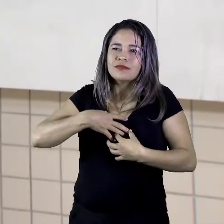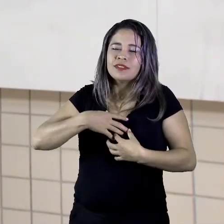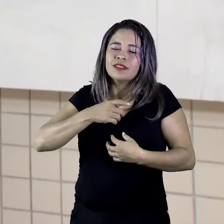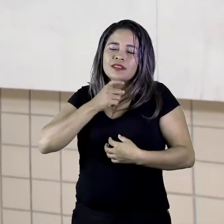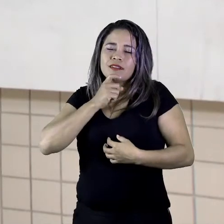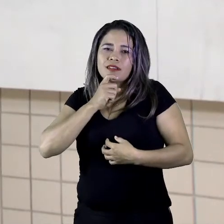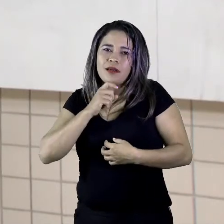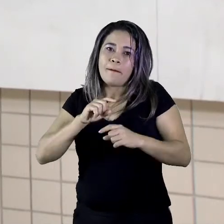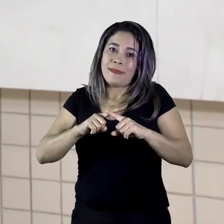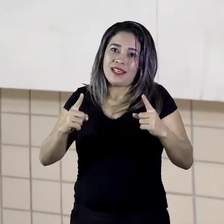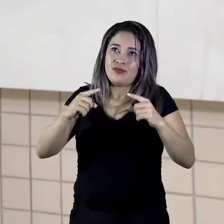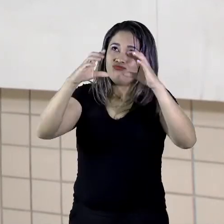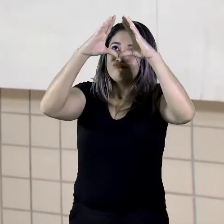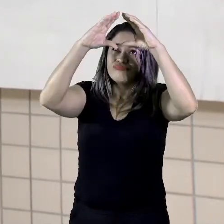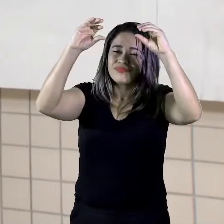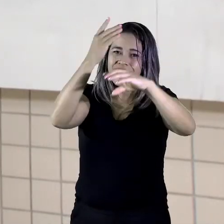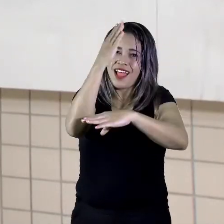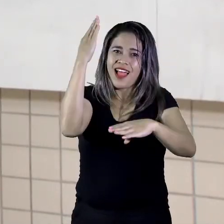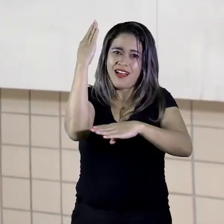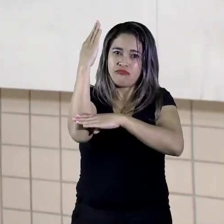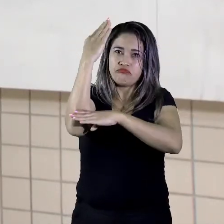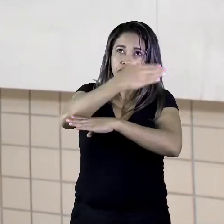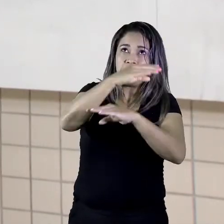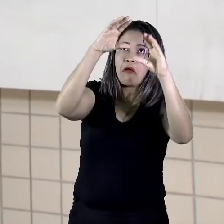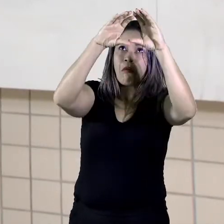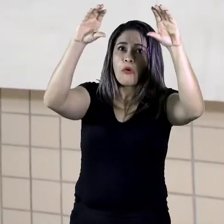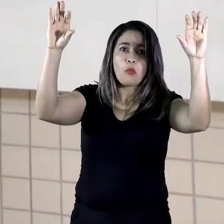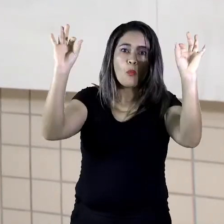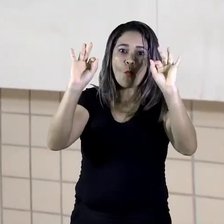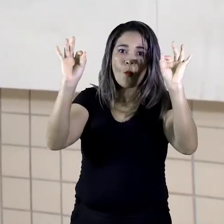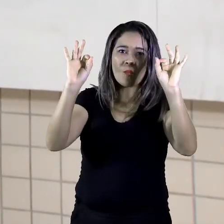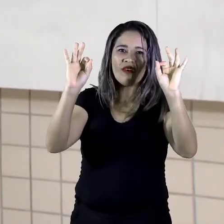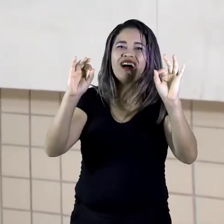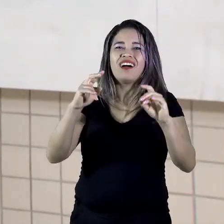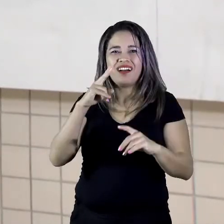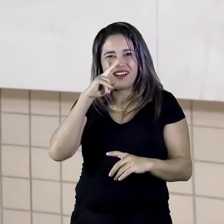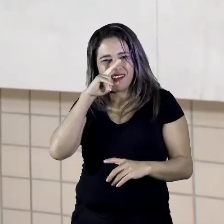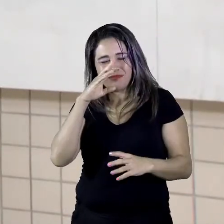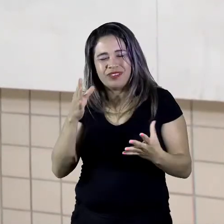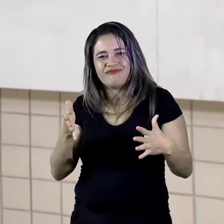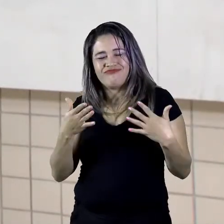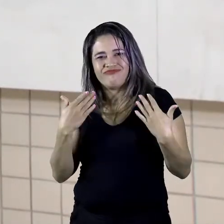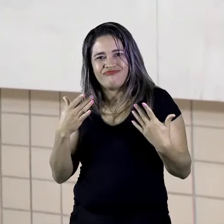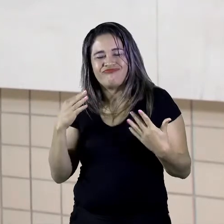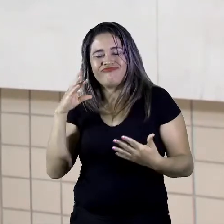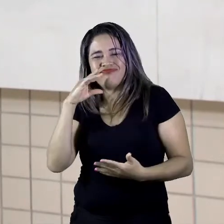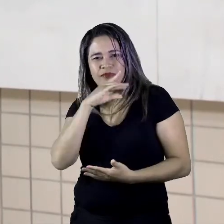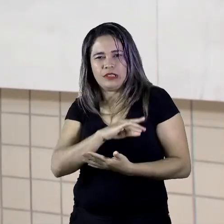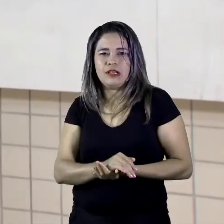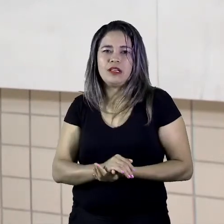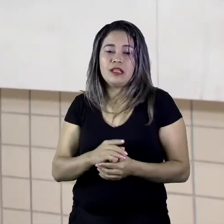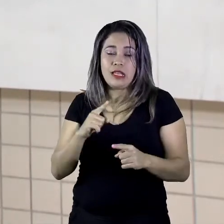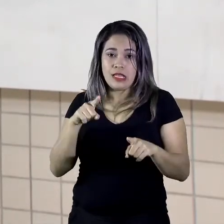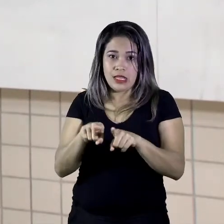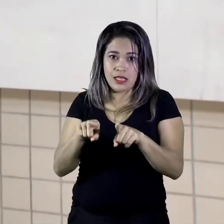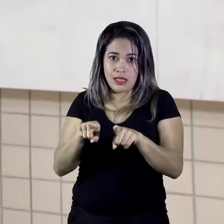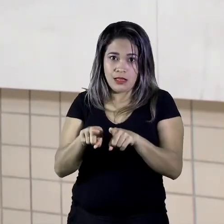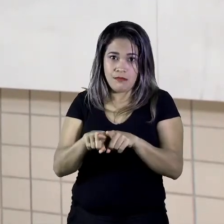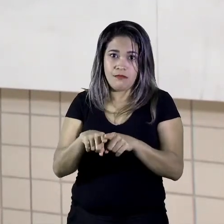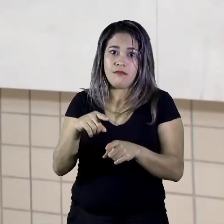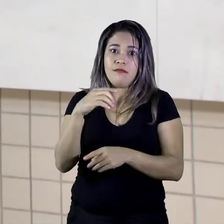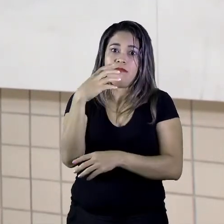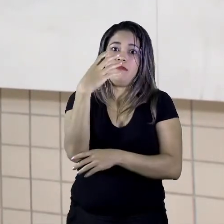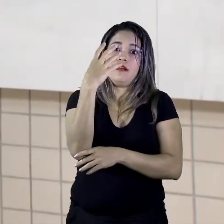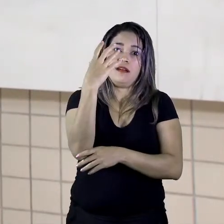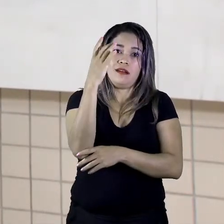também fica mais intenso. E também porque a vegetação ela ajuda, ela absorve mais água e ela